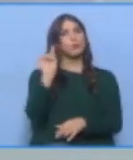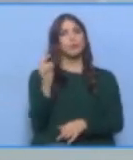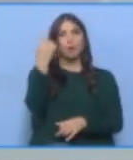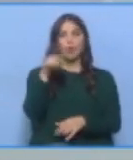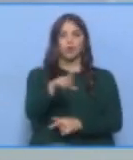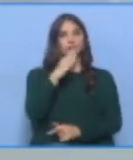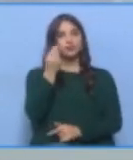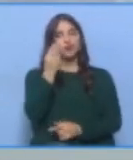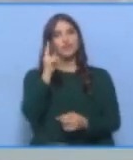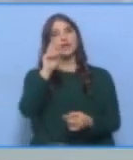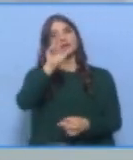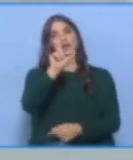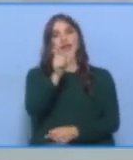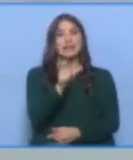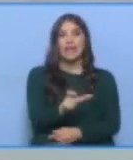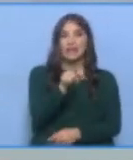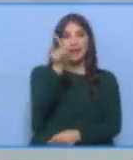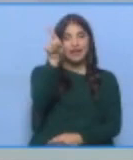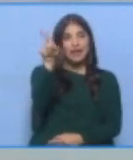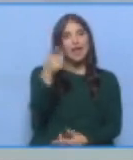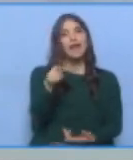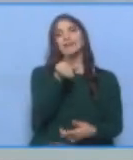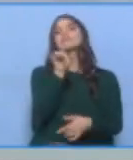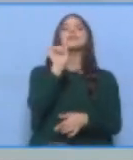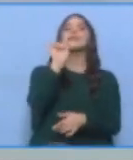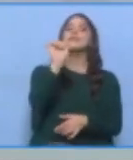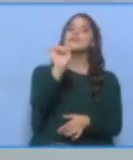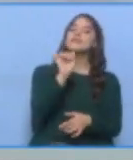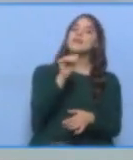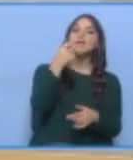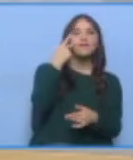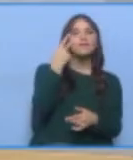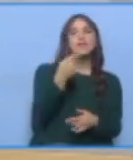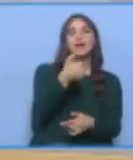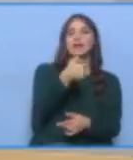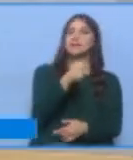italiano e a sua vida breve, não é, de 15 anos. Muito breve, muito breve.